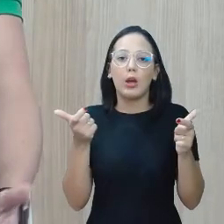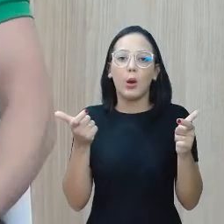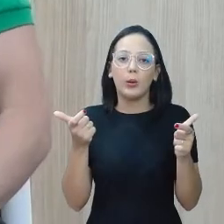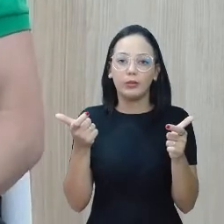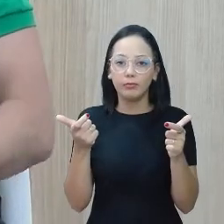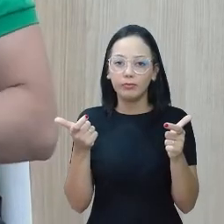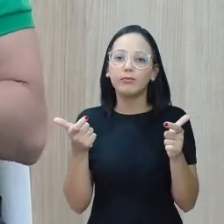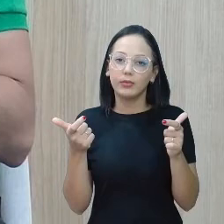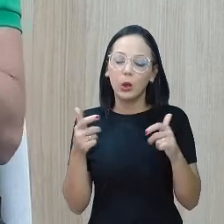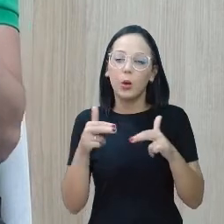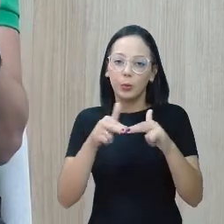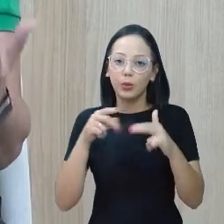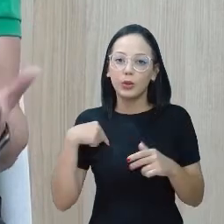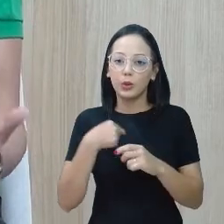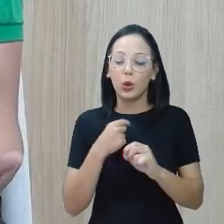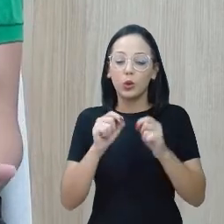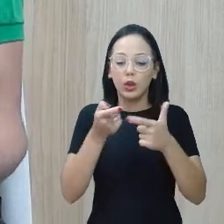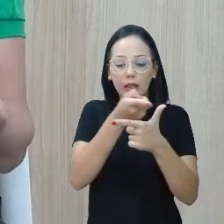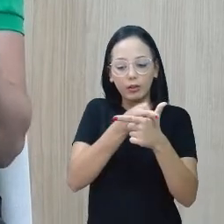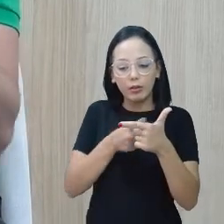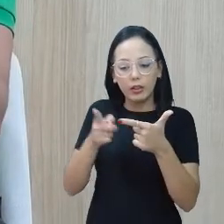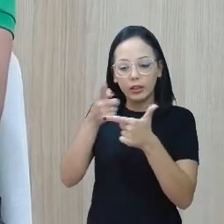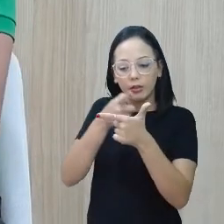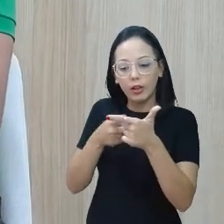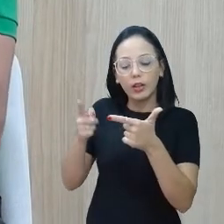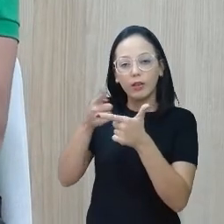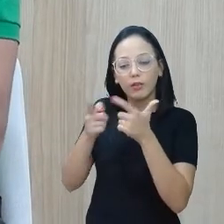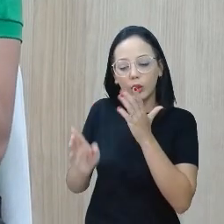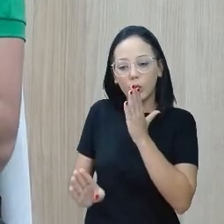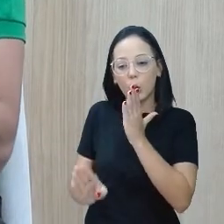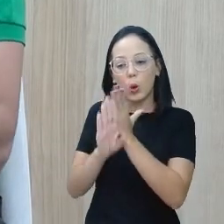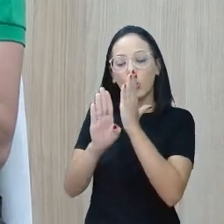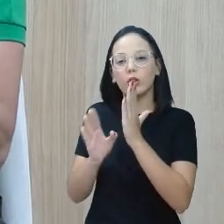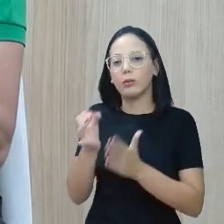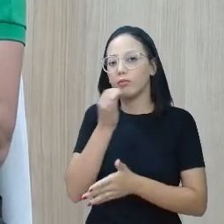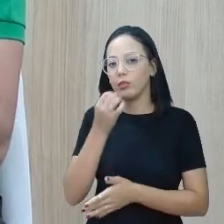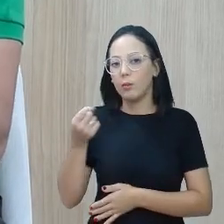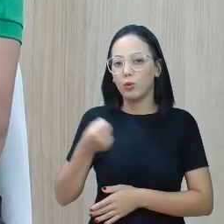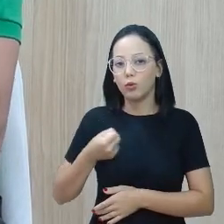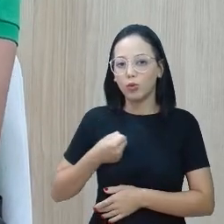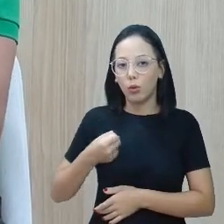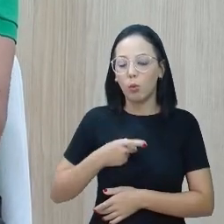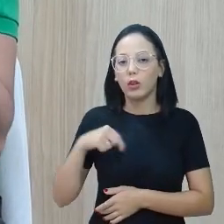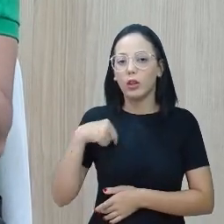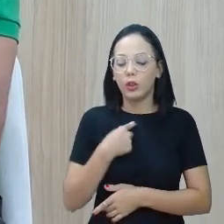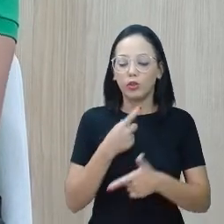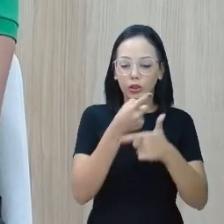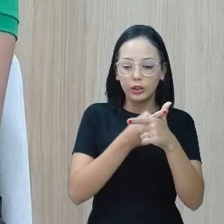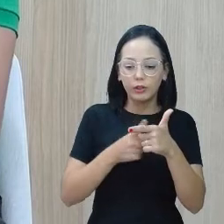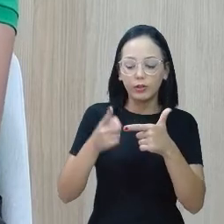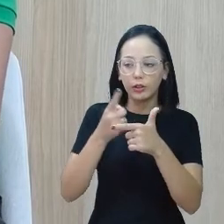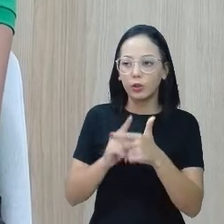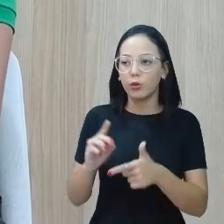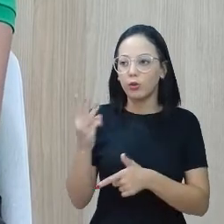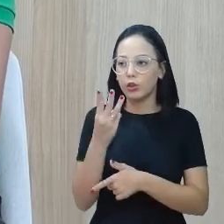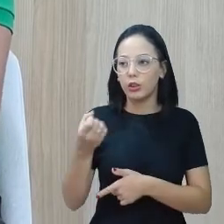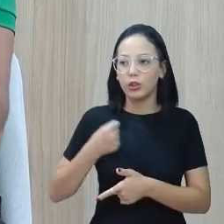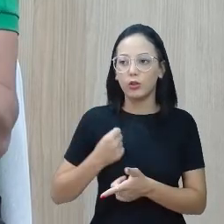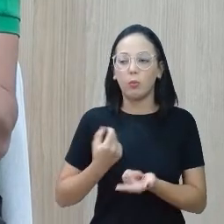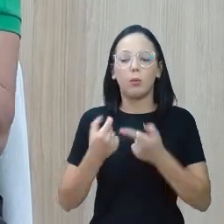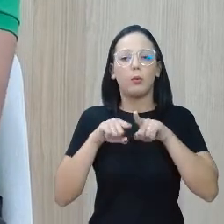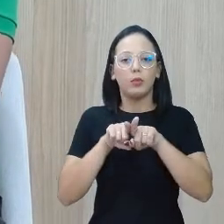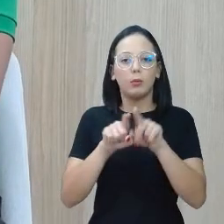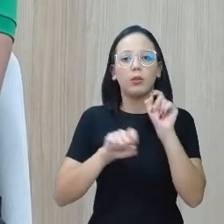possível. Então, a gente faz a decomposição, encontra aí os valores que a gente dividiu os 3 números ao mesmo tempo, que